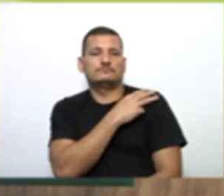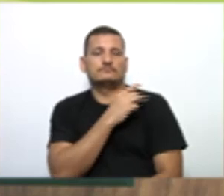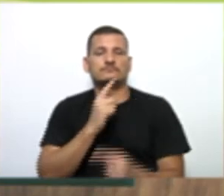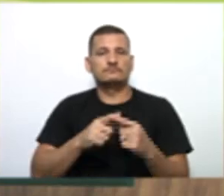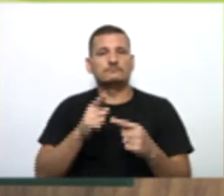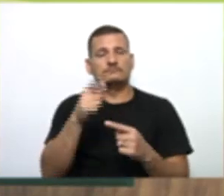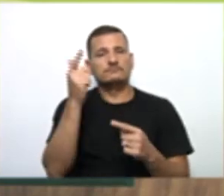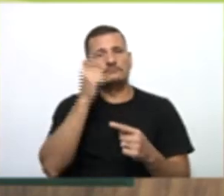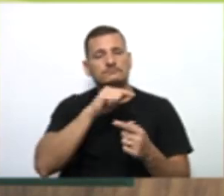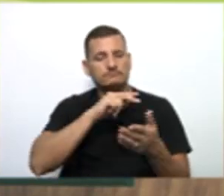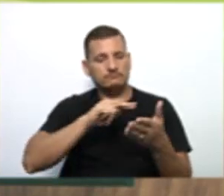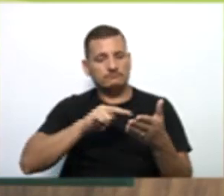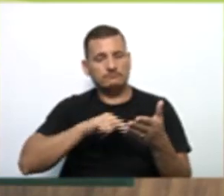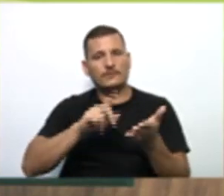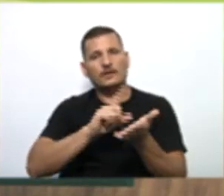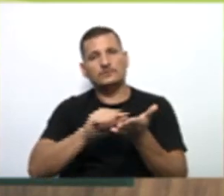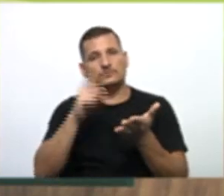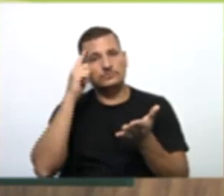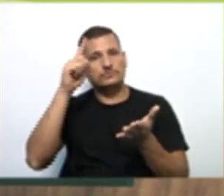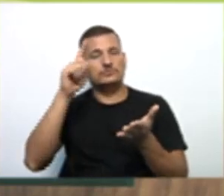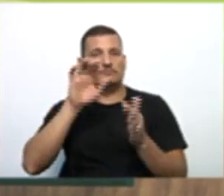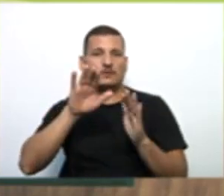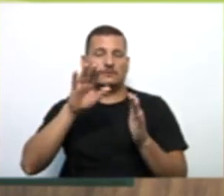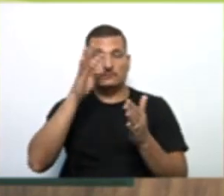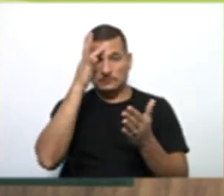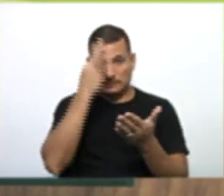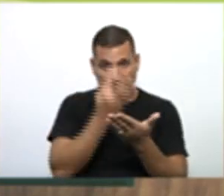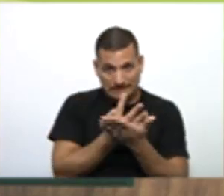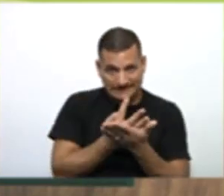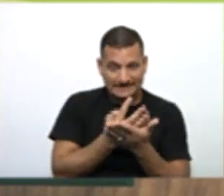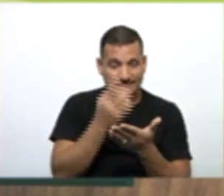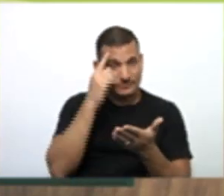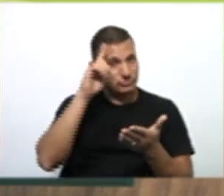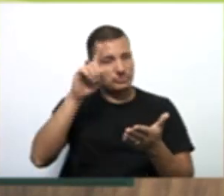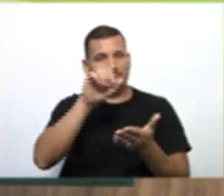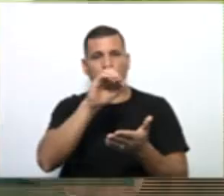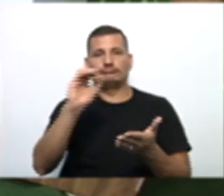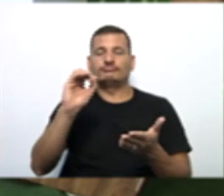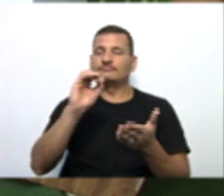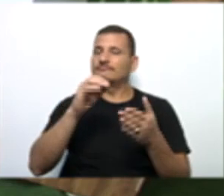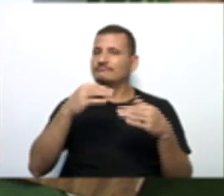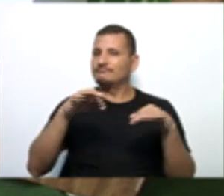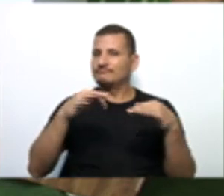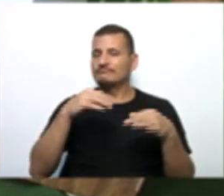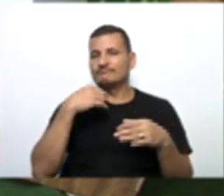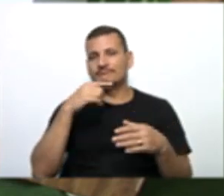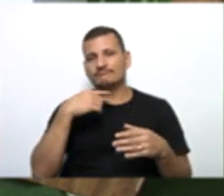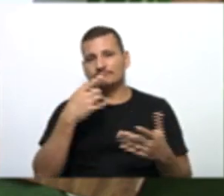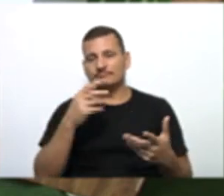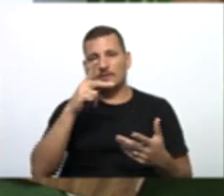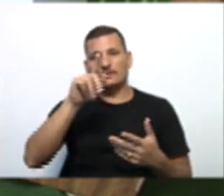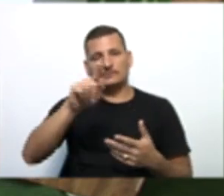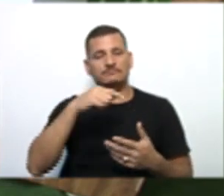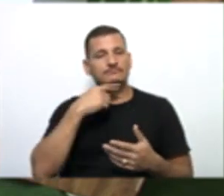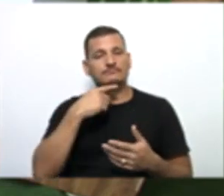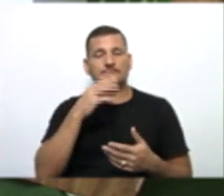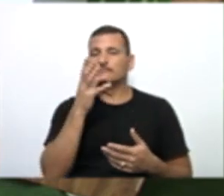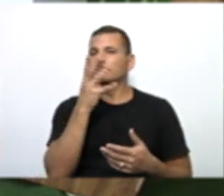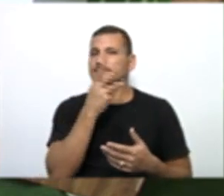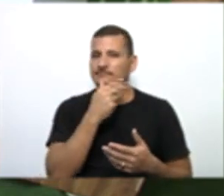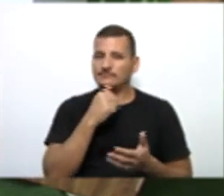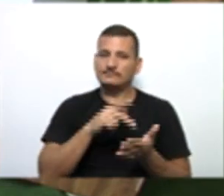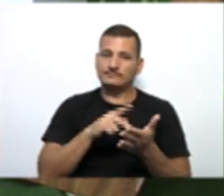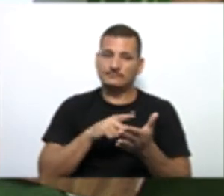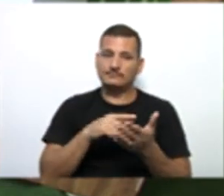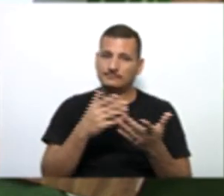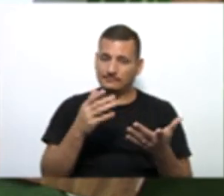ler um artigo num dia. Você já não consegue ler uma tese em um dia, né, professora, de 800 páginas. Vai demorar um pouquinho, né? Vai demorar, pelo menos, se você fazer uma leitura